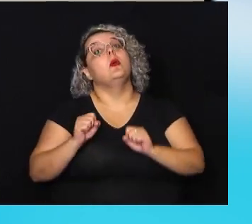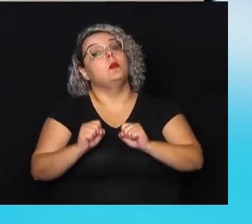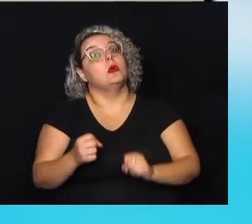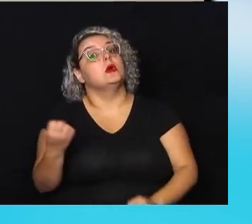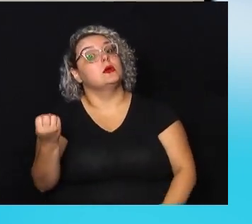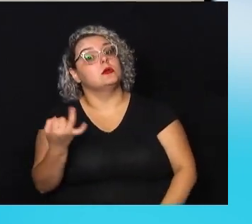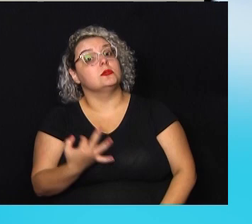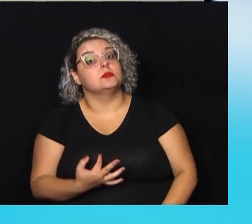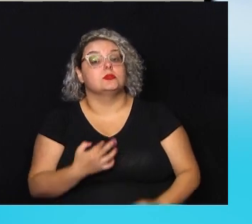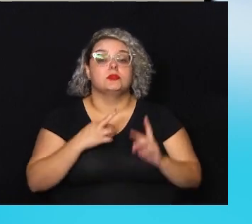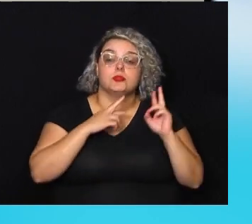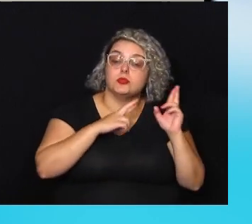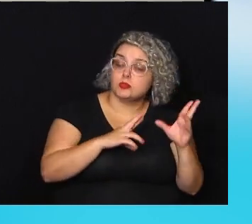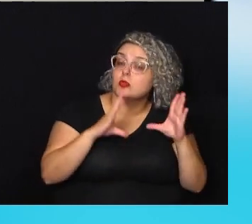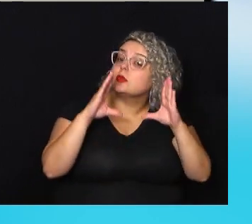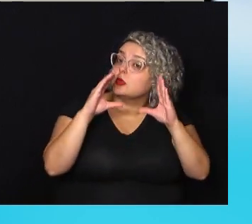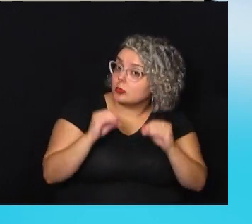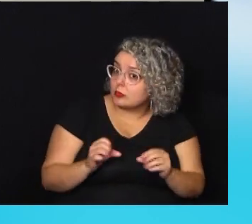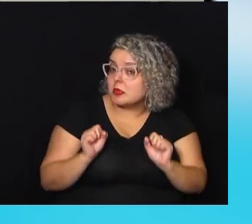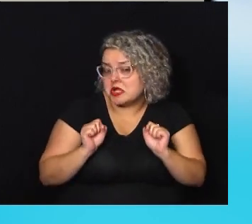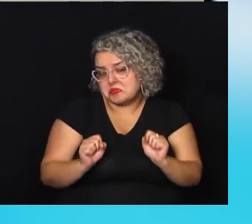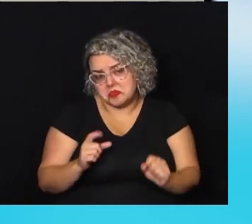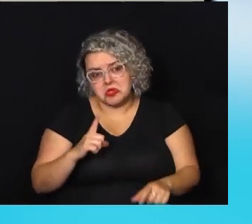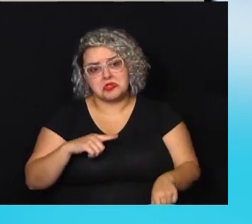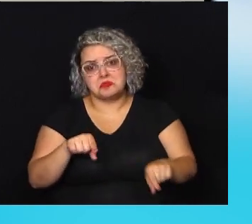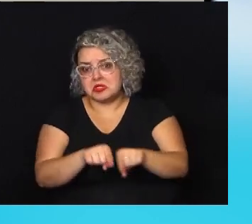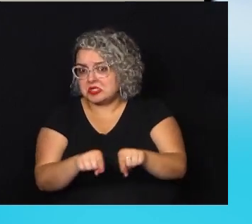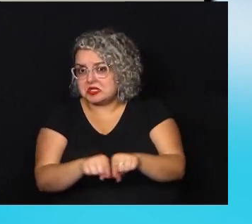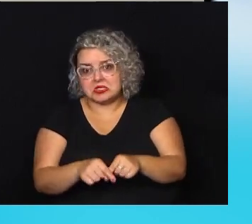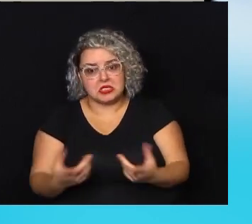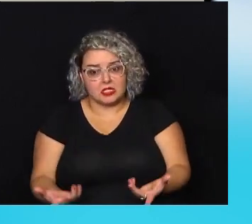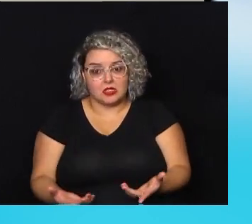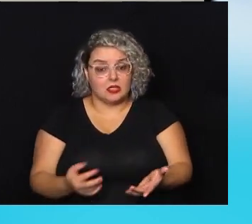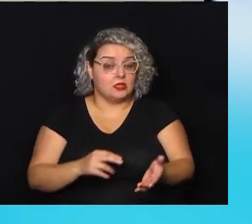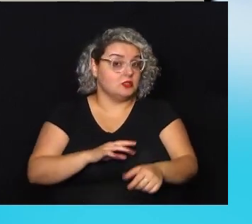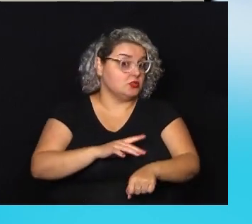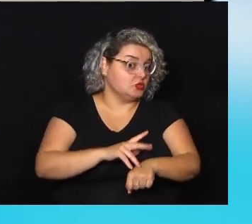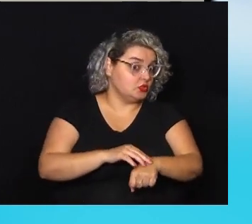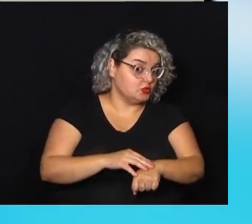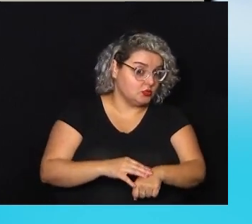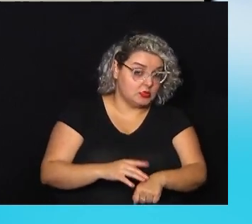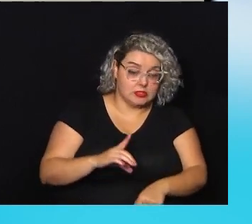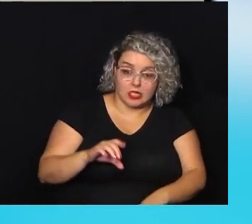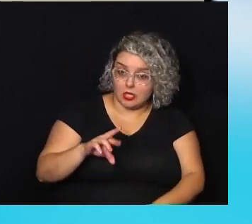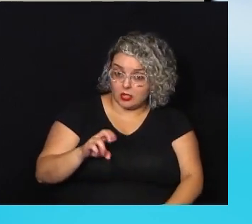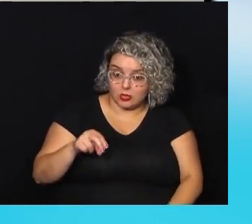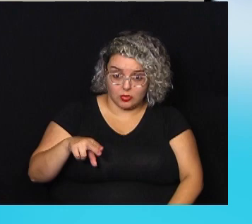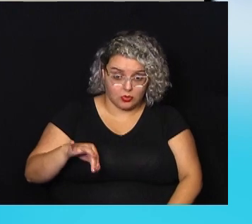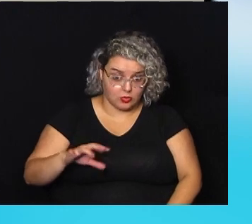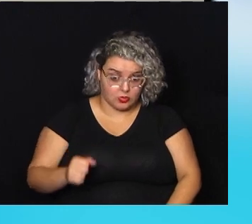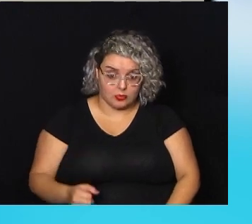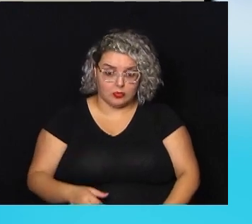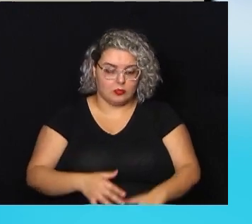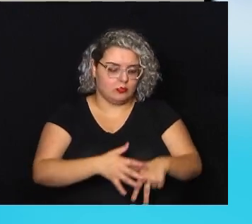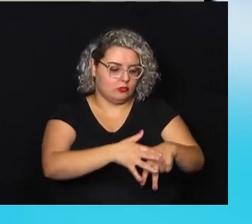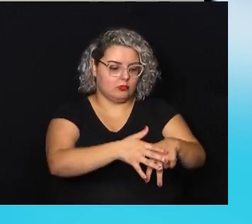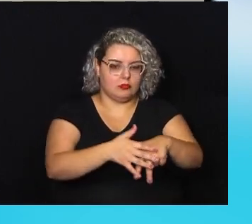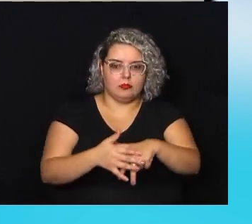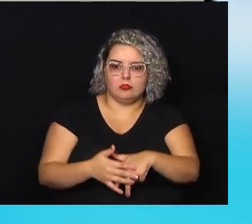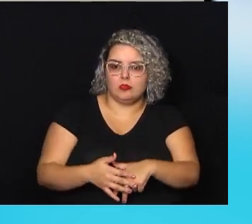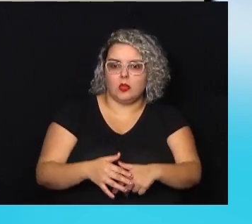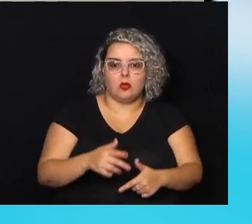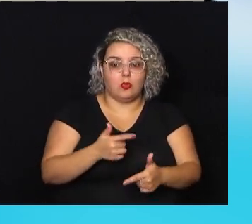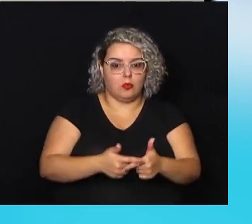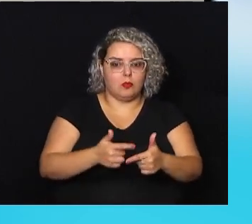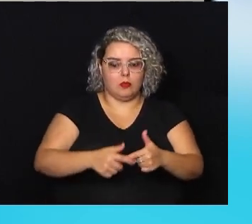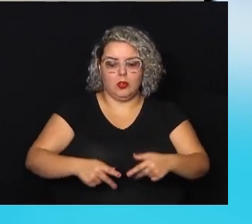sono, a qualidade e a quantidade das horas de sono, mas também pode ter a ver com questões de doenças crônicas,